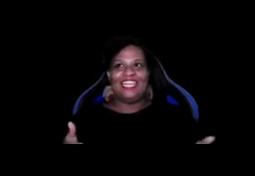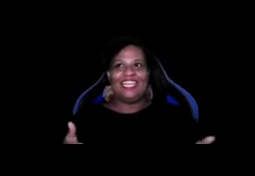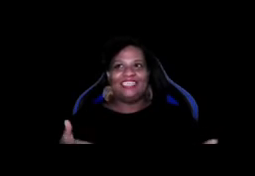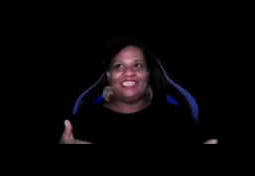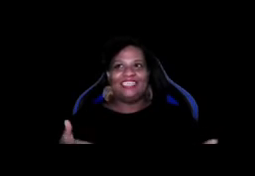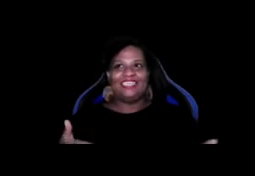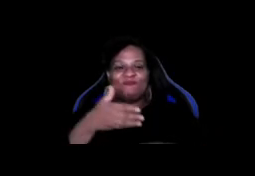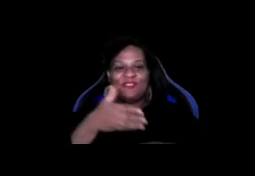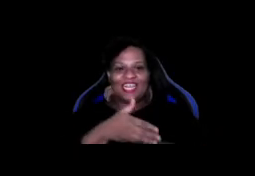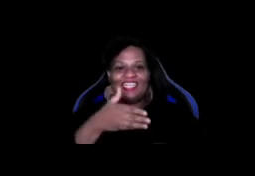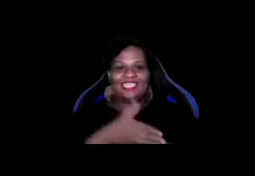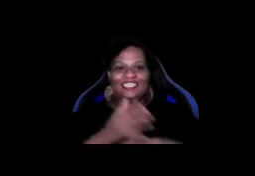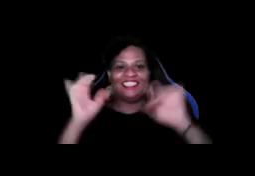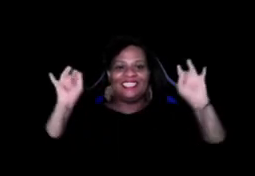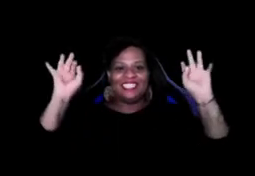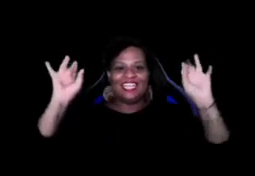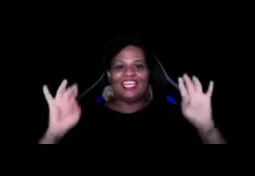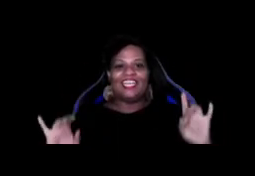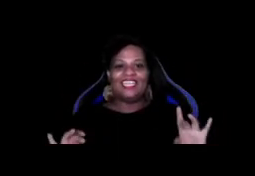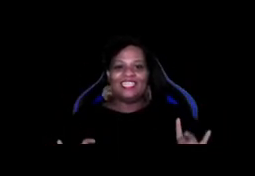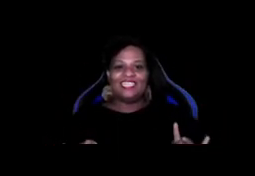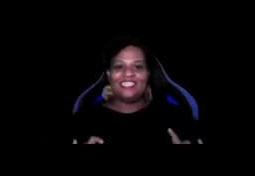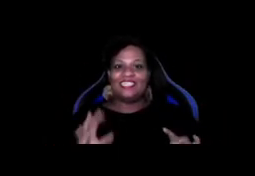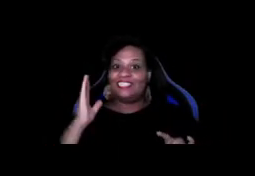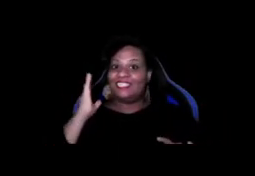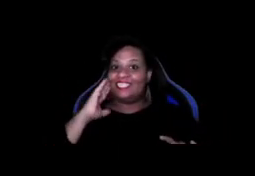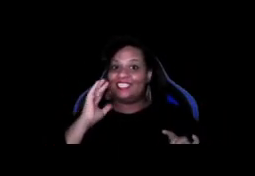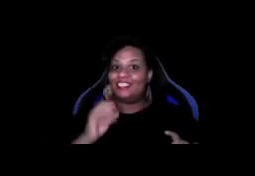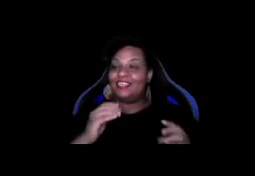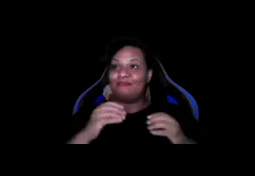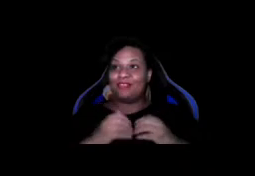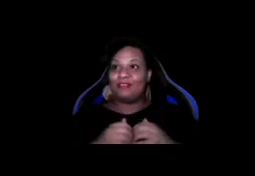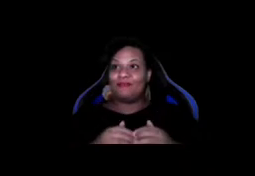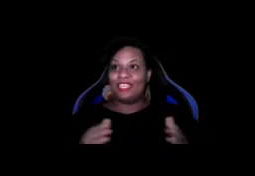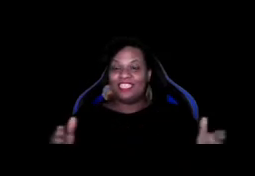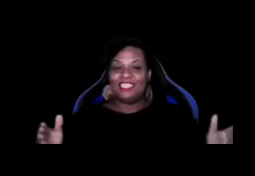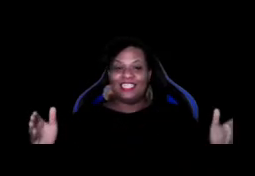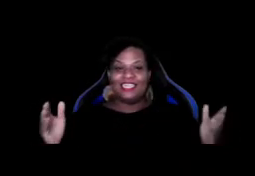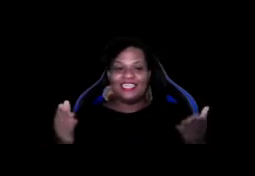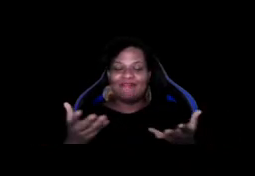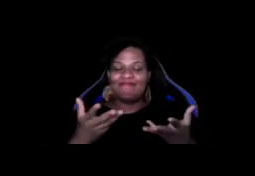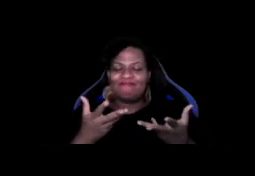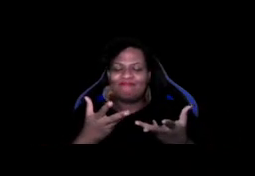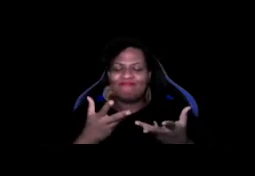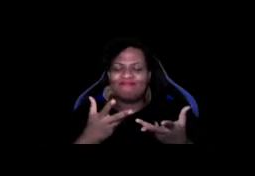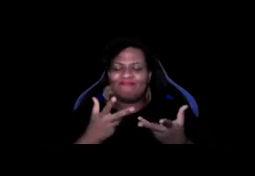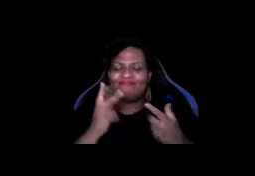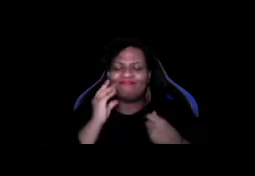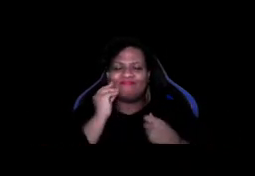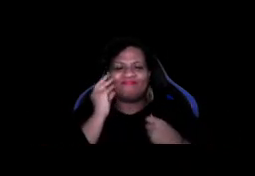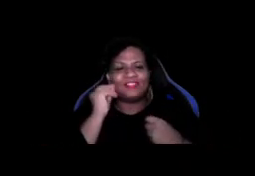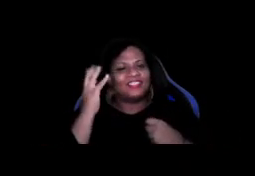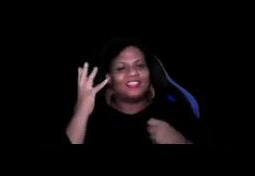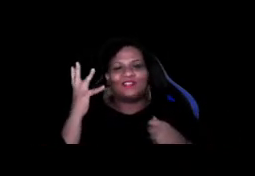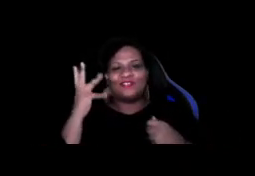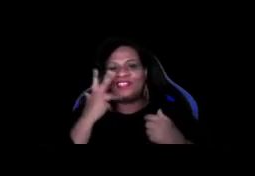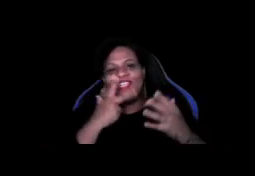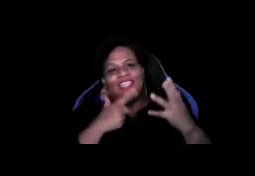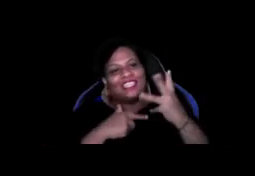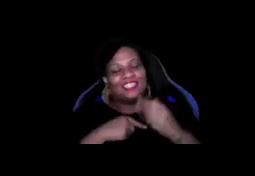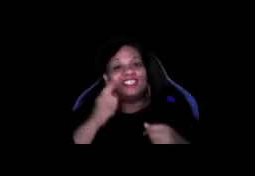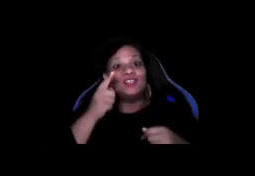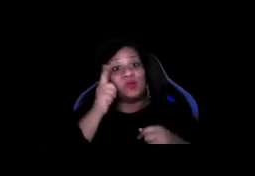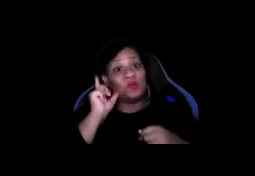especialíssimas, né? Como vocês sabem, a abertura também foi um dengo, assim, foi muito lindo. Ontem também